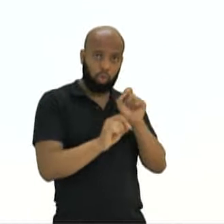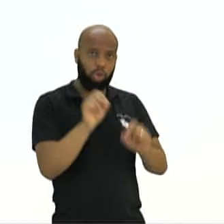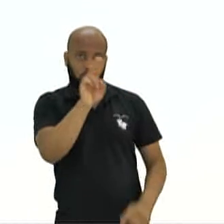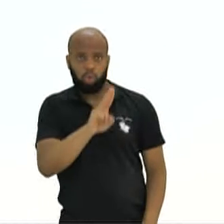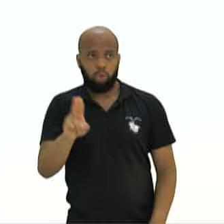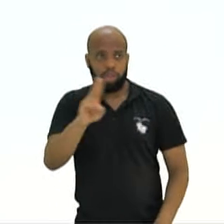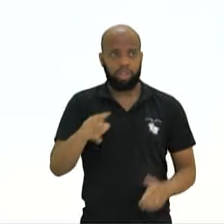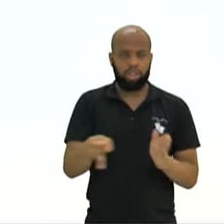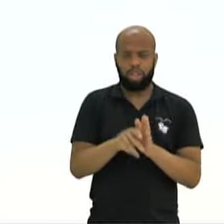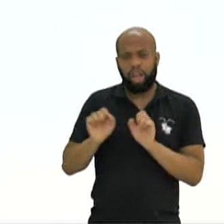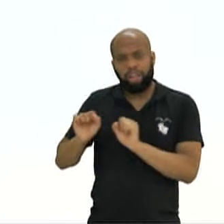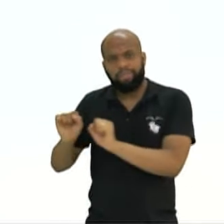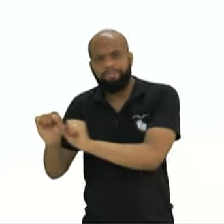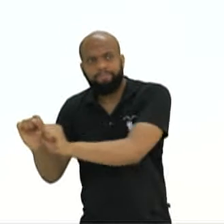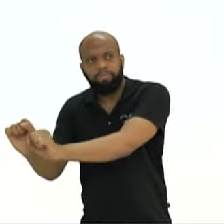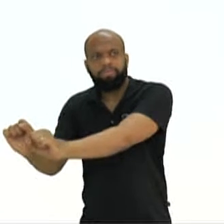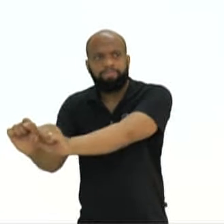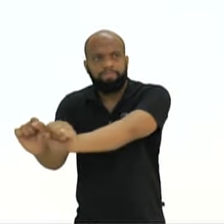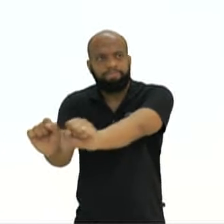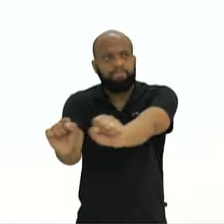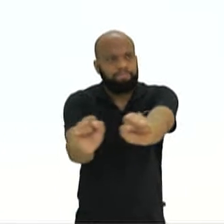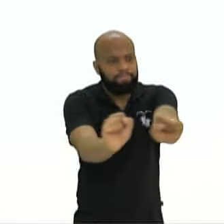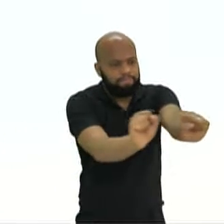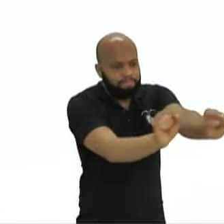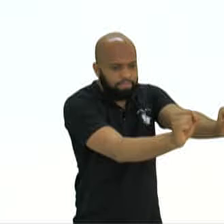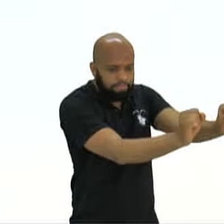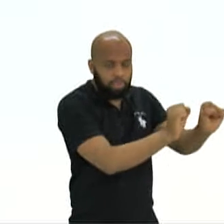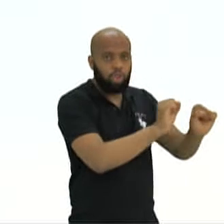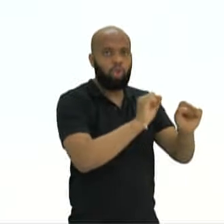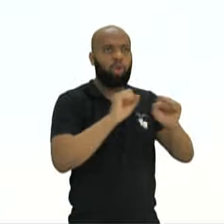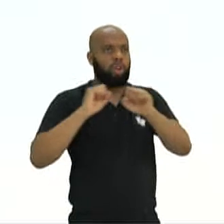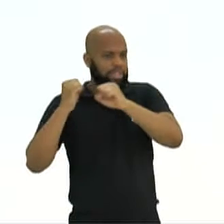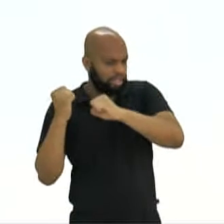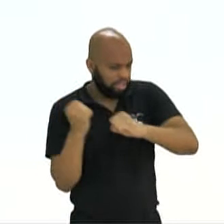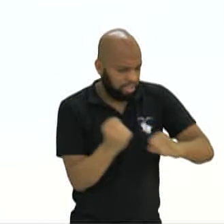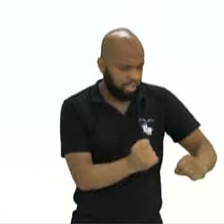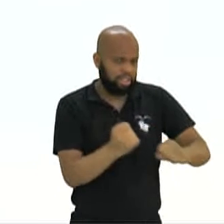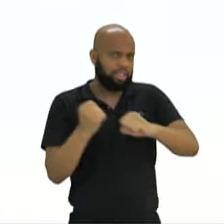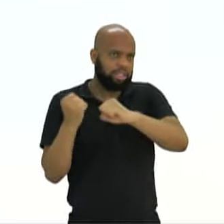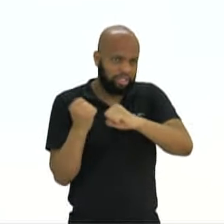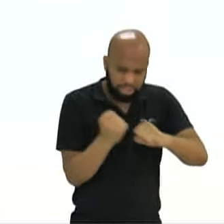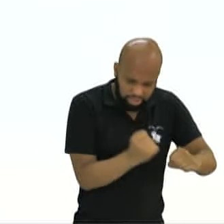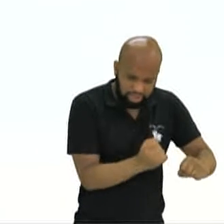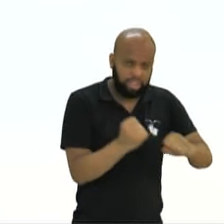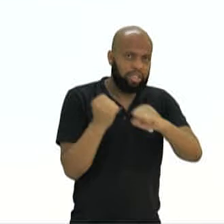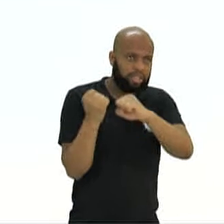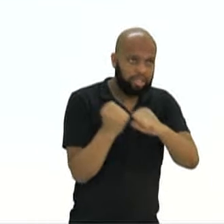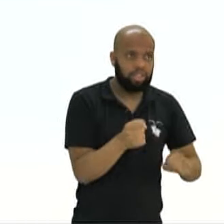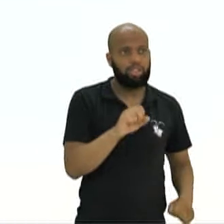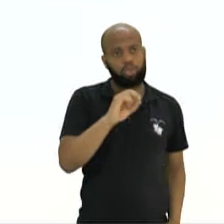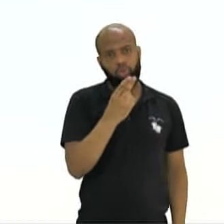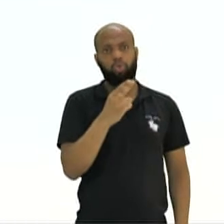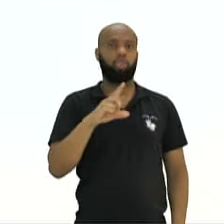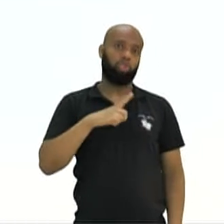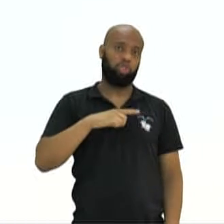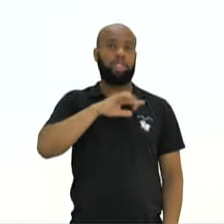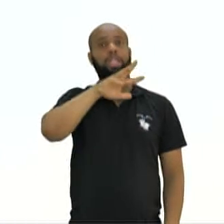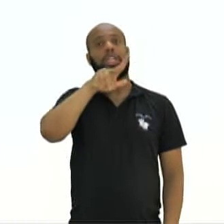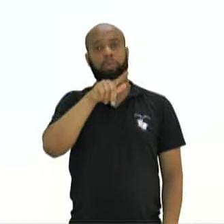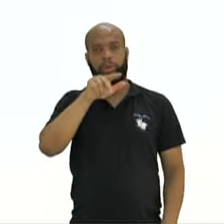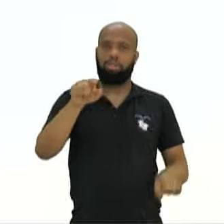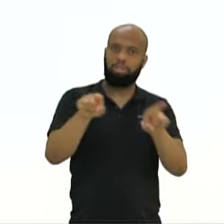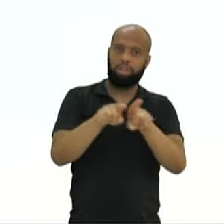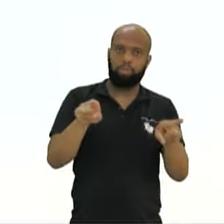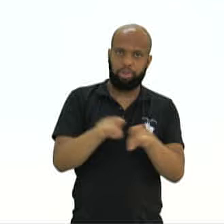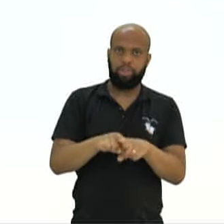a força humana, como vocês estão vendo aqui nesses bonecos de cera, ou eram através de animais.